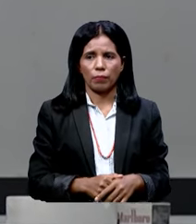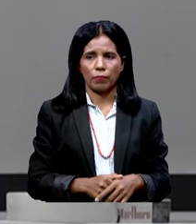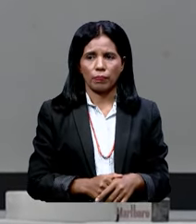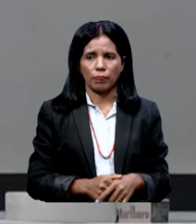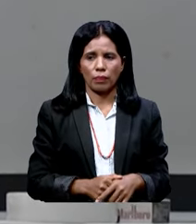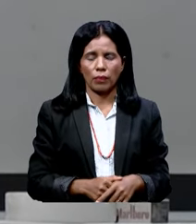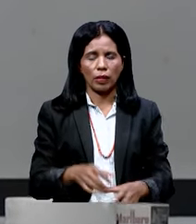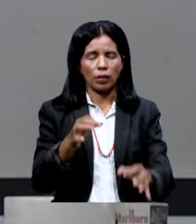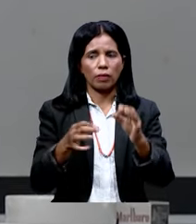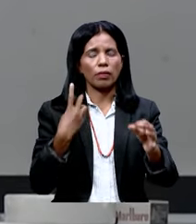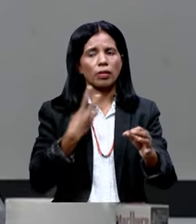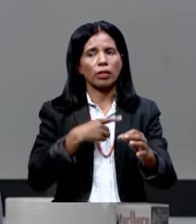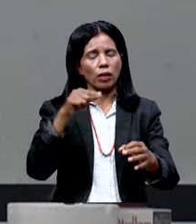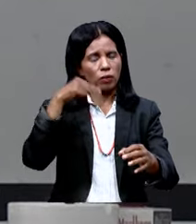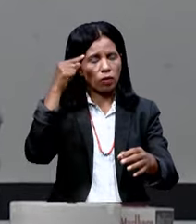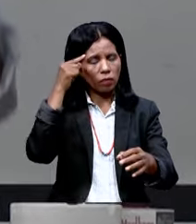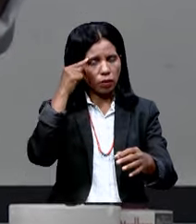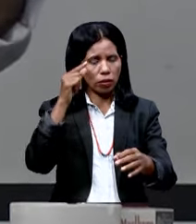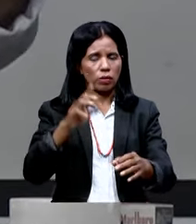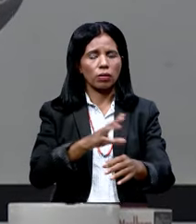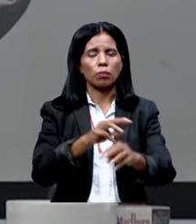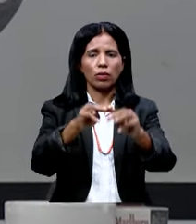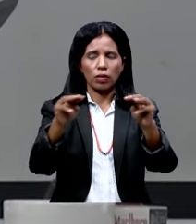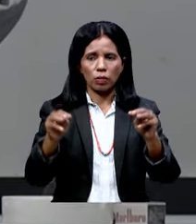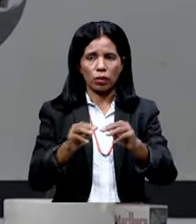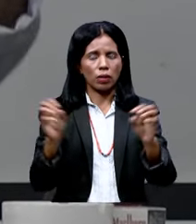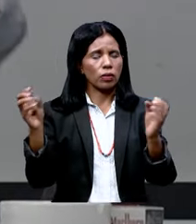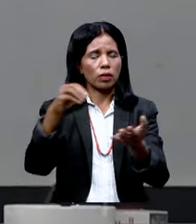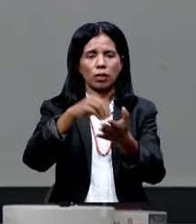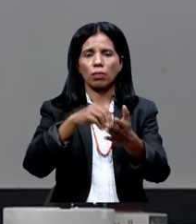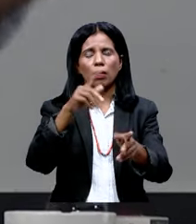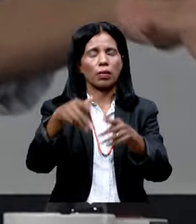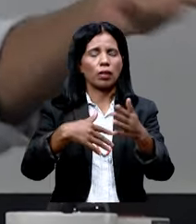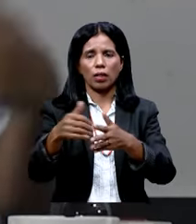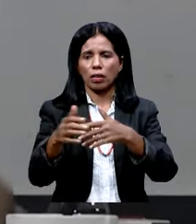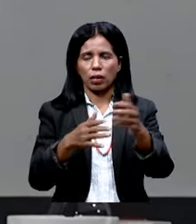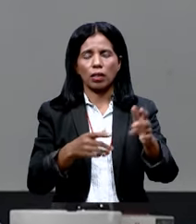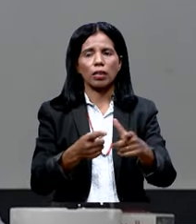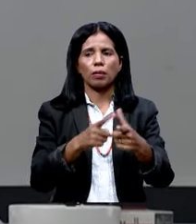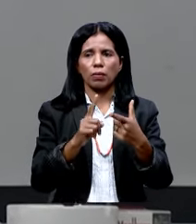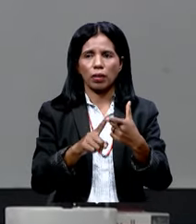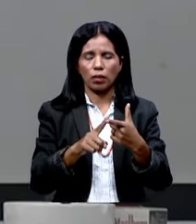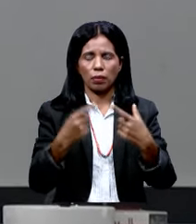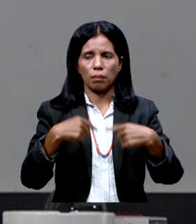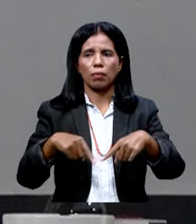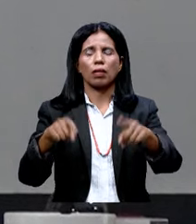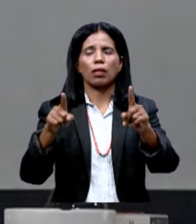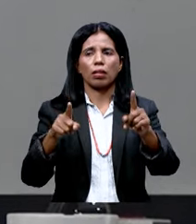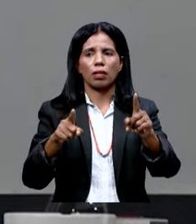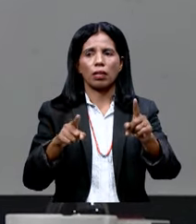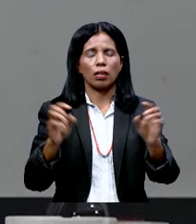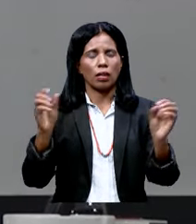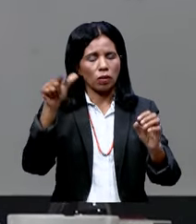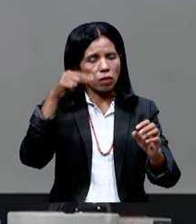bem, quando ainda tínhamos governos locais, lá estava a maneira tal, depois, pá, lá governo